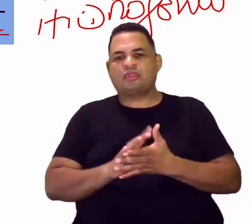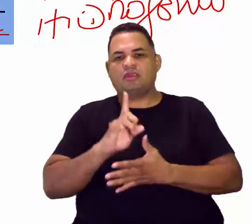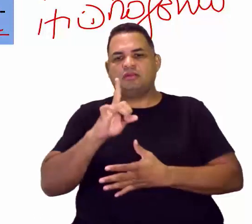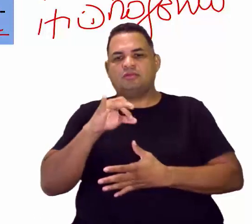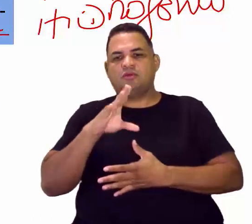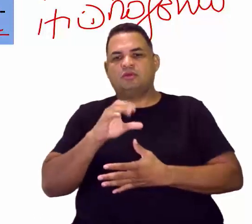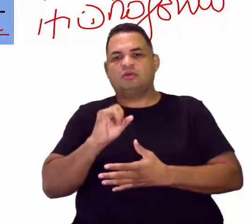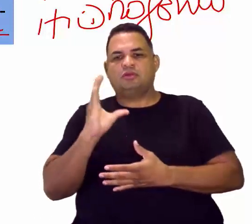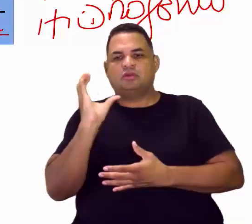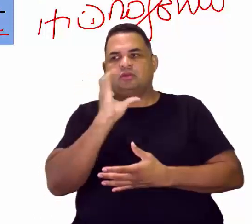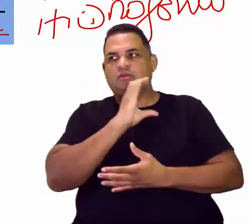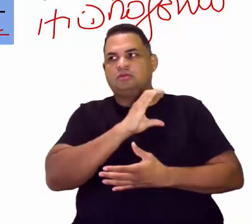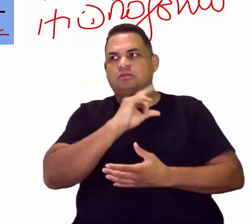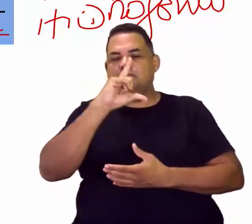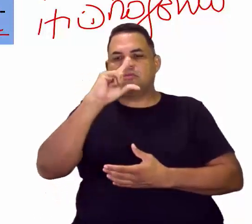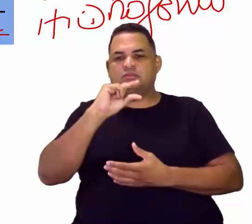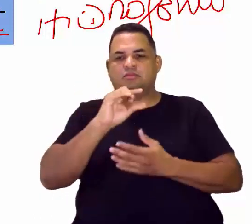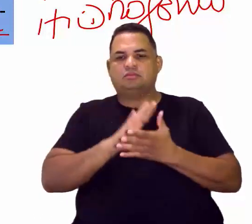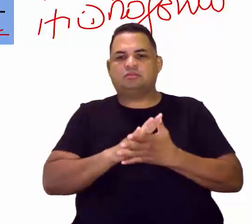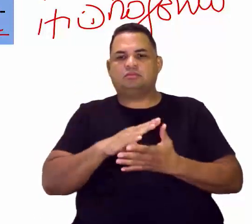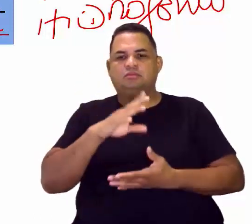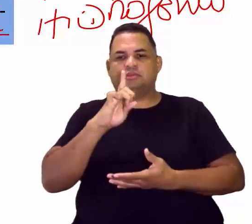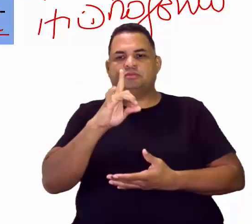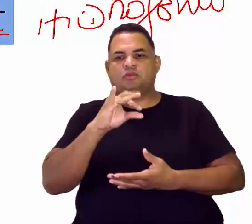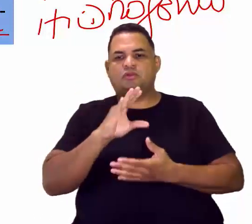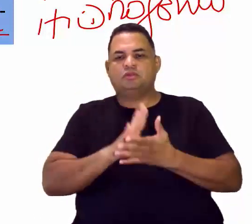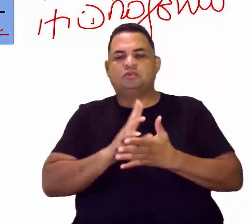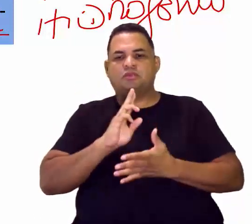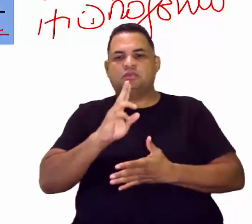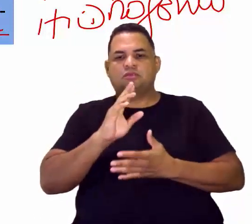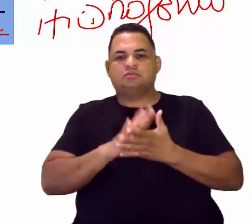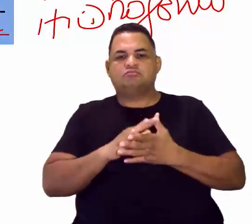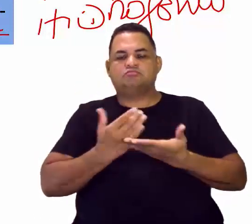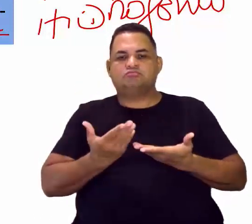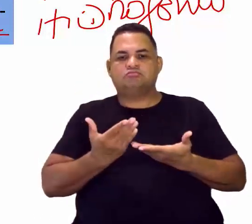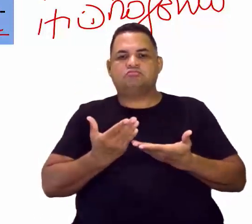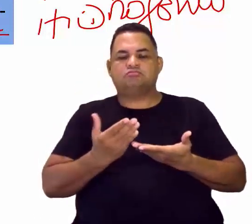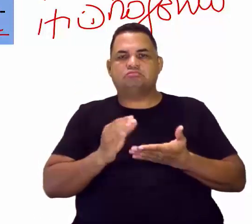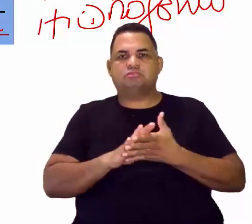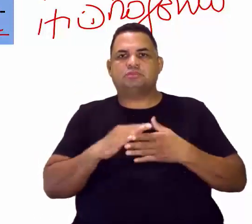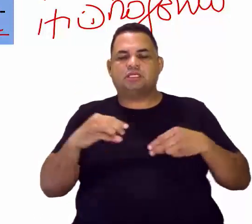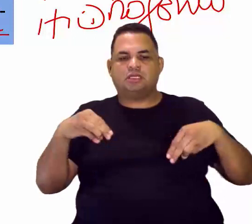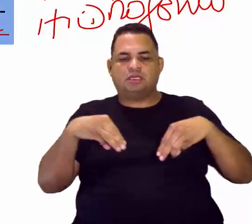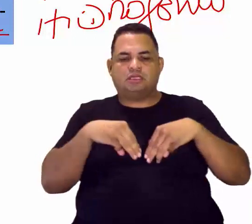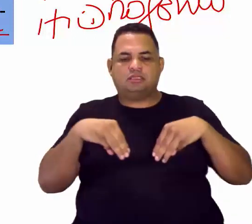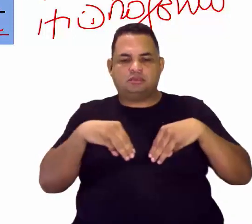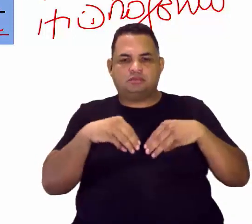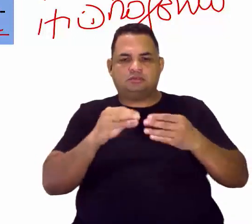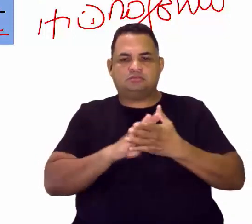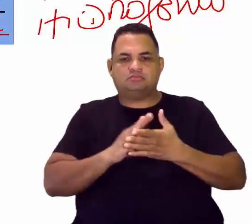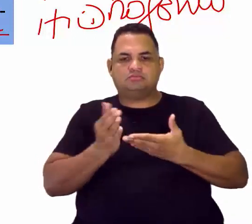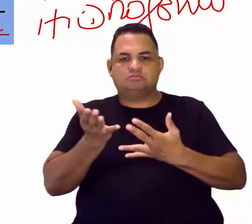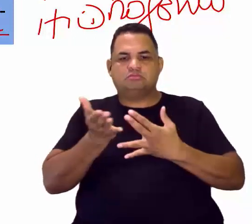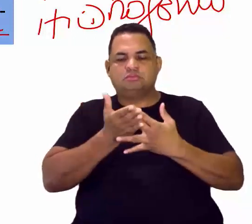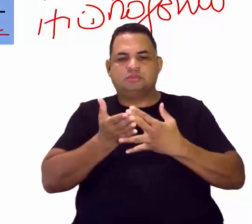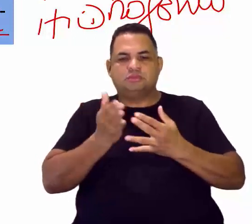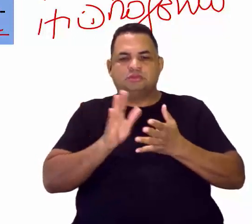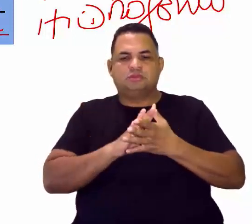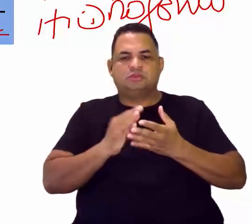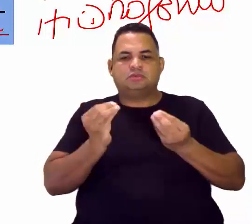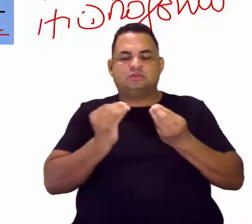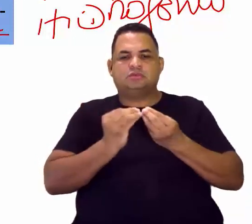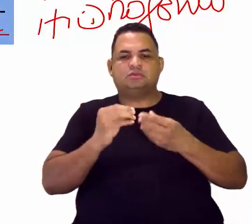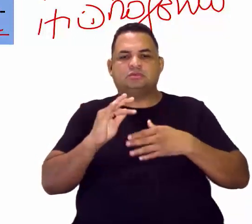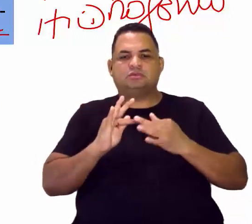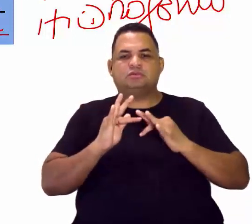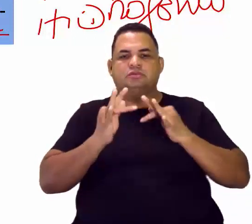a menor de todas, a dipolo permanente é a que oferece maior atração entre as moléculas e, por